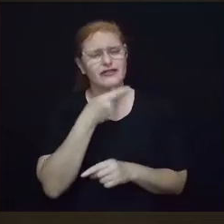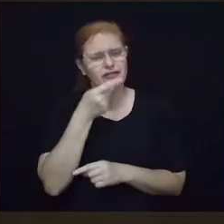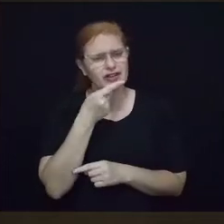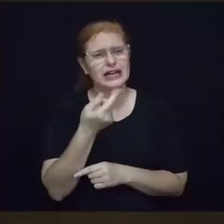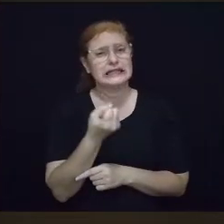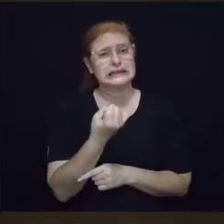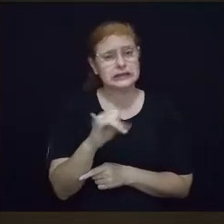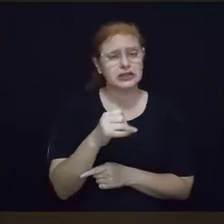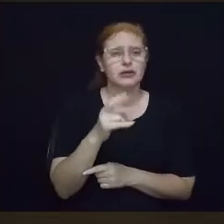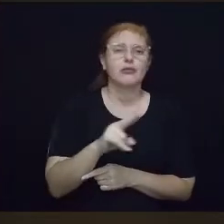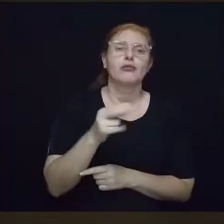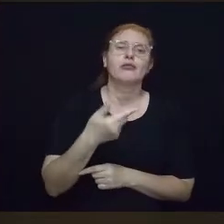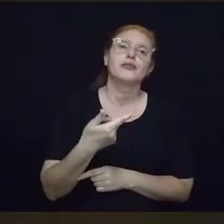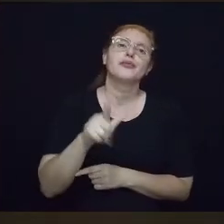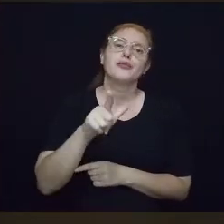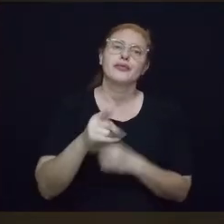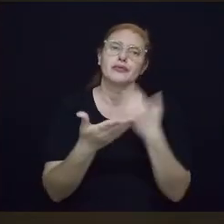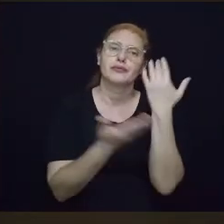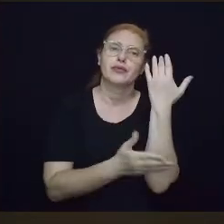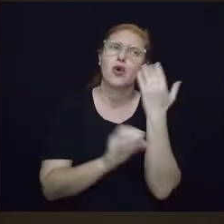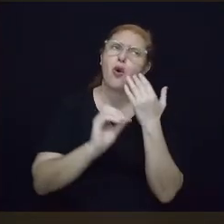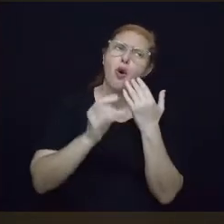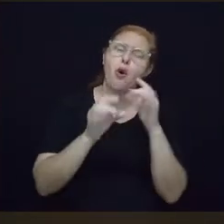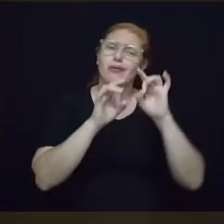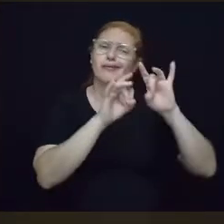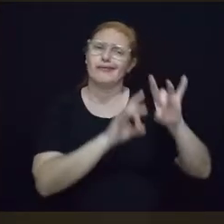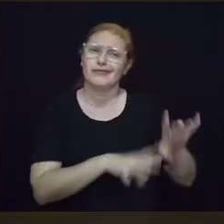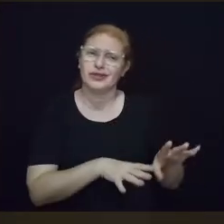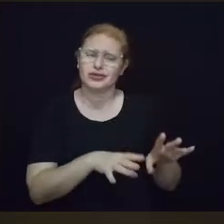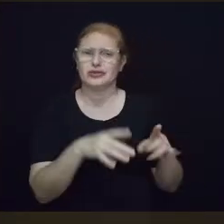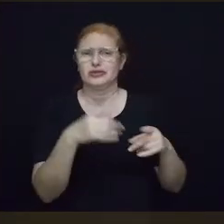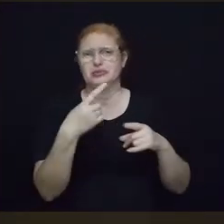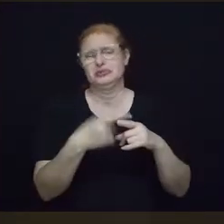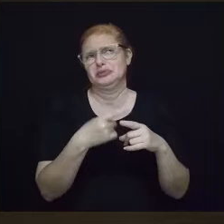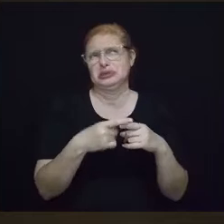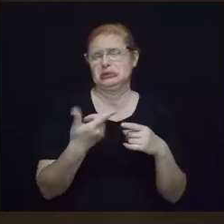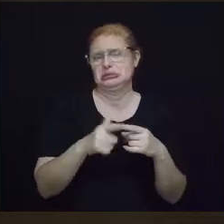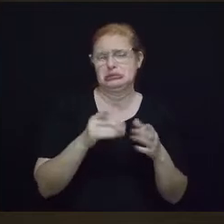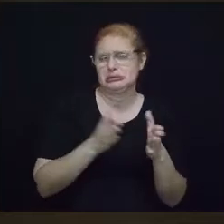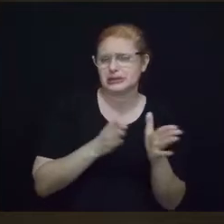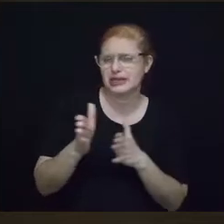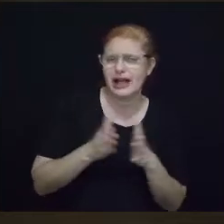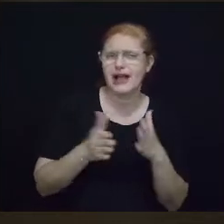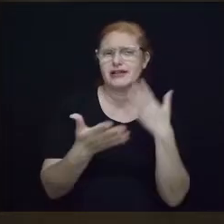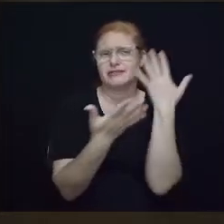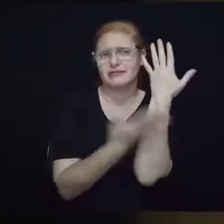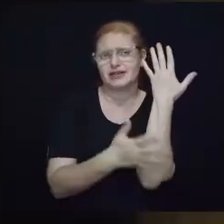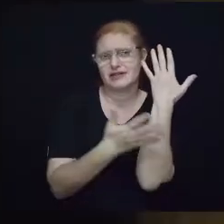outra, ou se deixaste de usar alguma por não ter mais acesso.